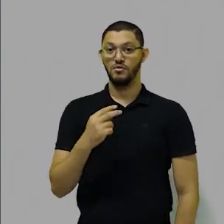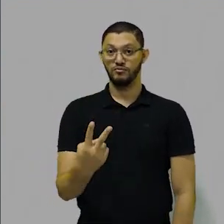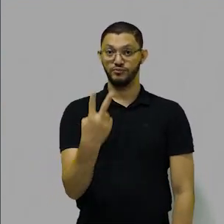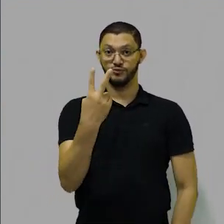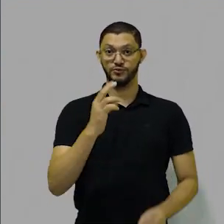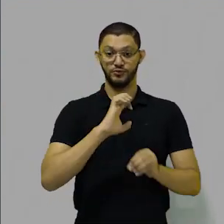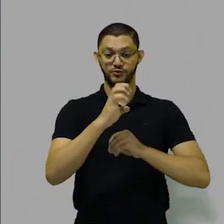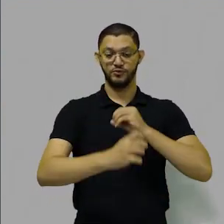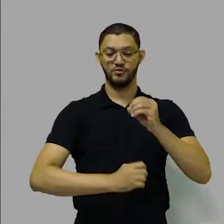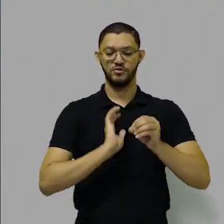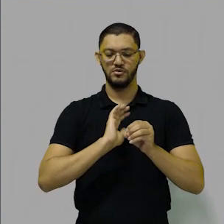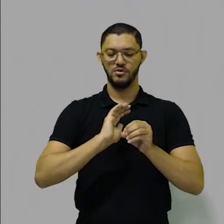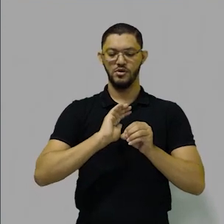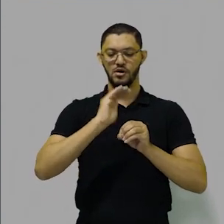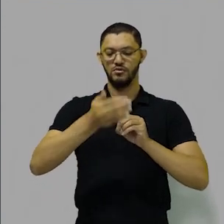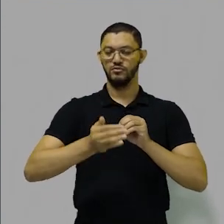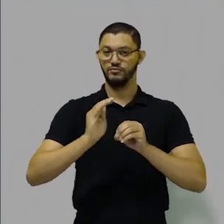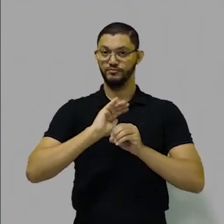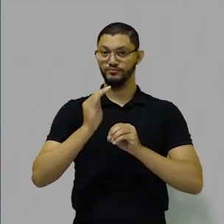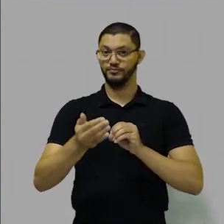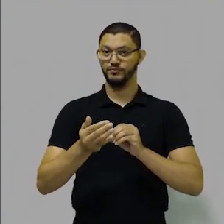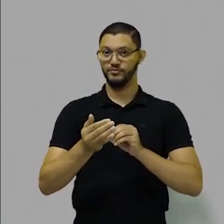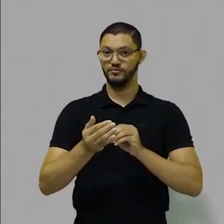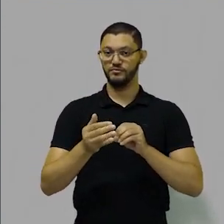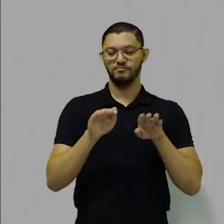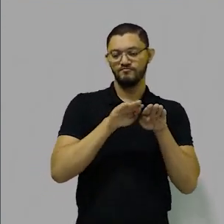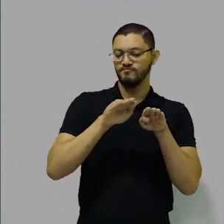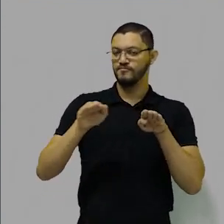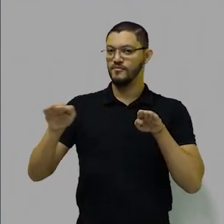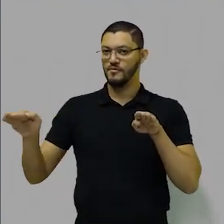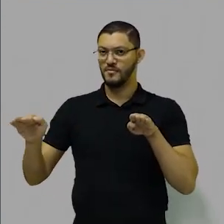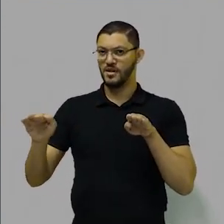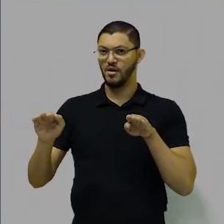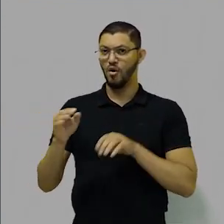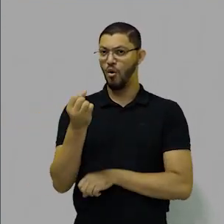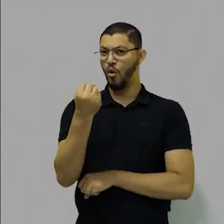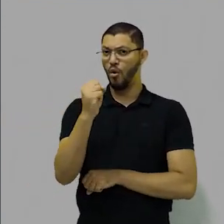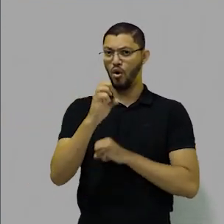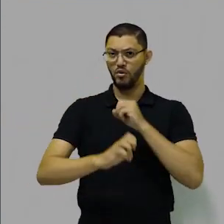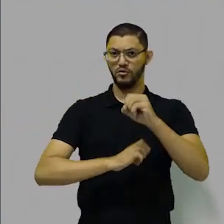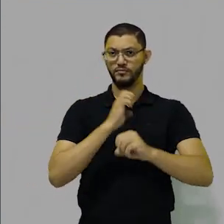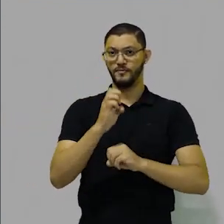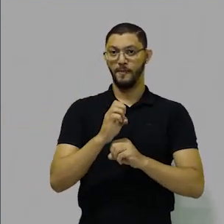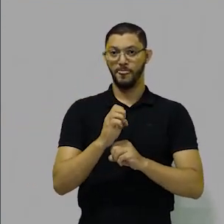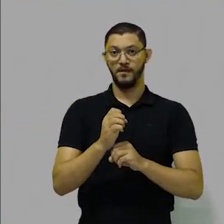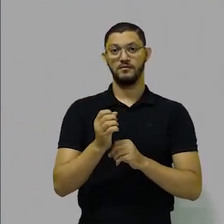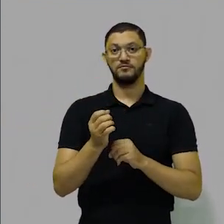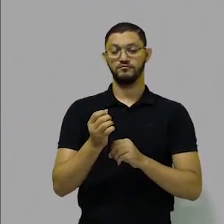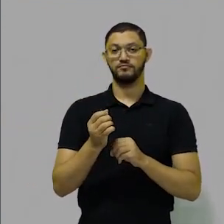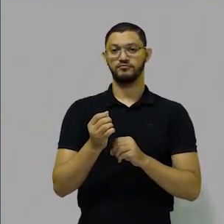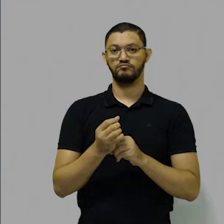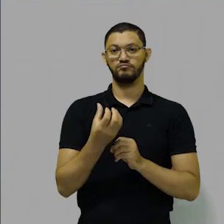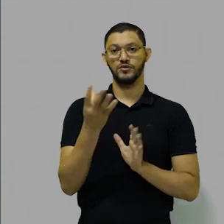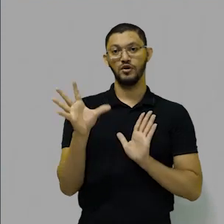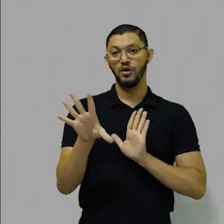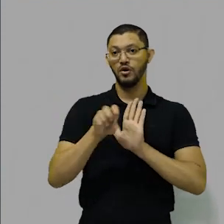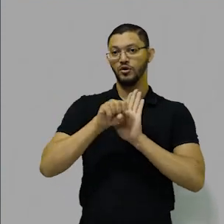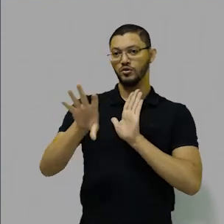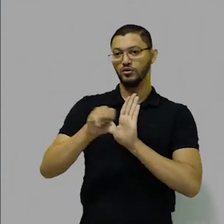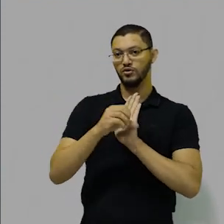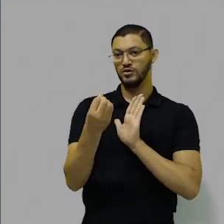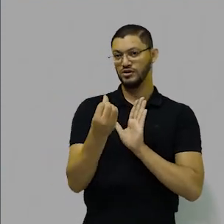2 elétrons na sua última camada. Para ficar estável, né, ficar com 8, ou ele ganha 6 elétrons, e é